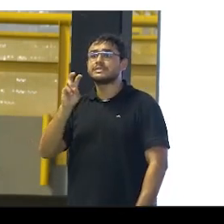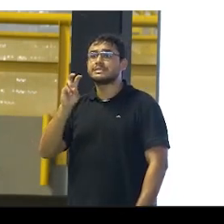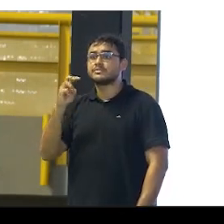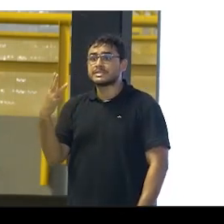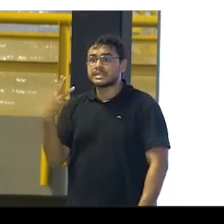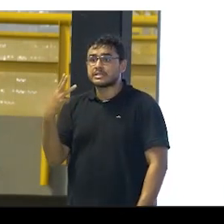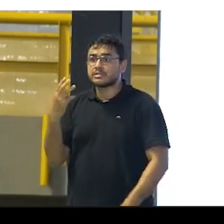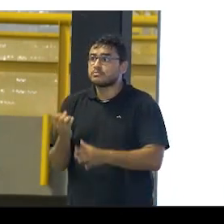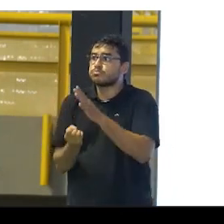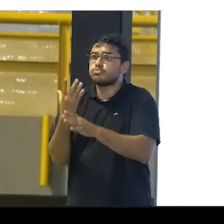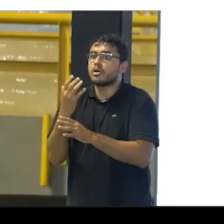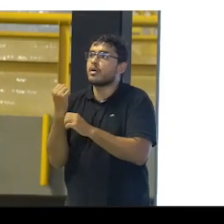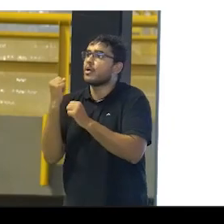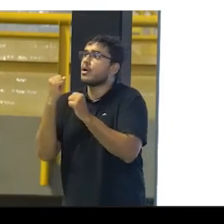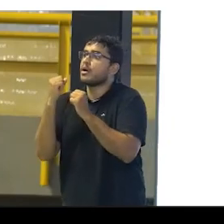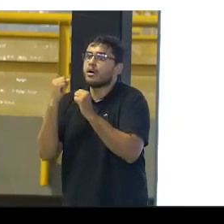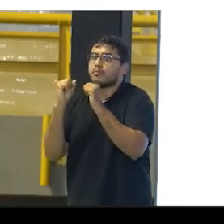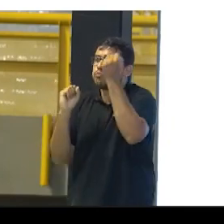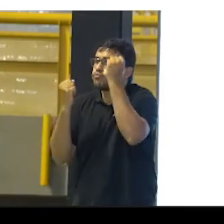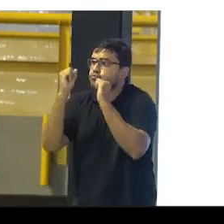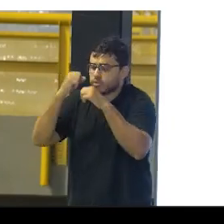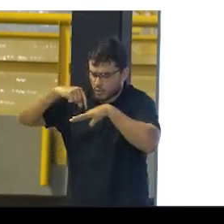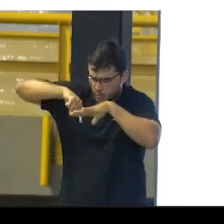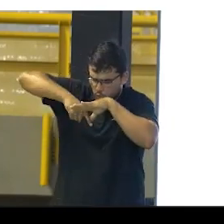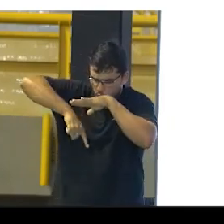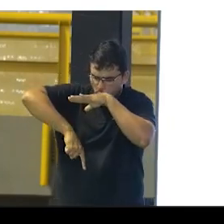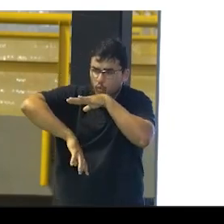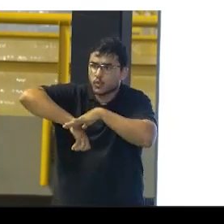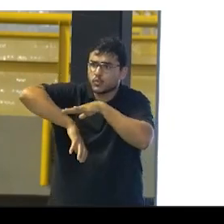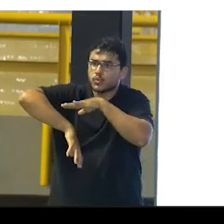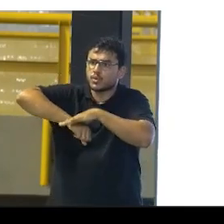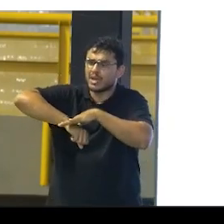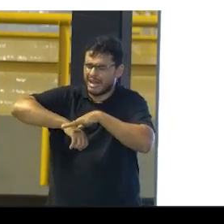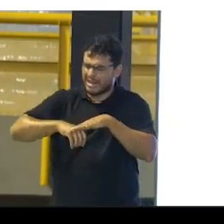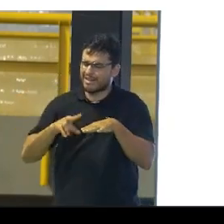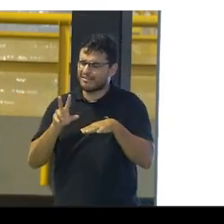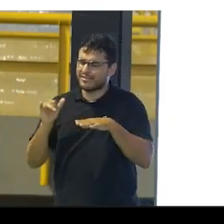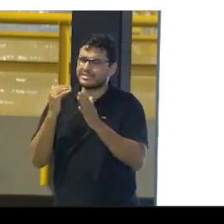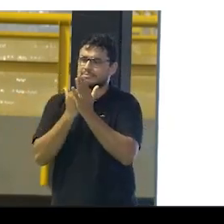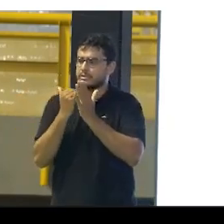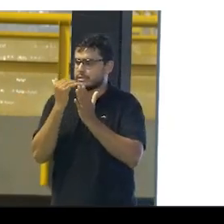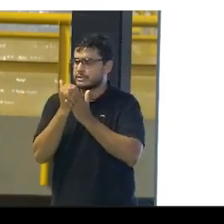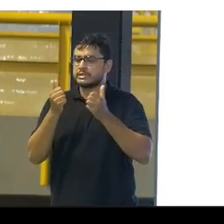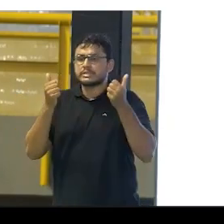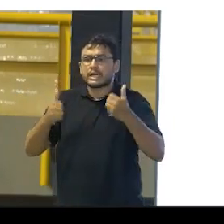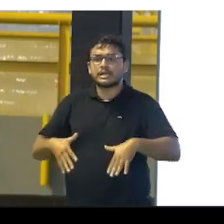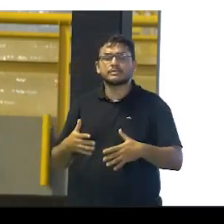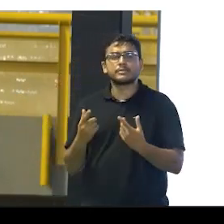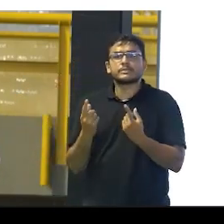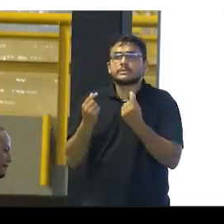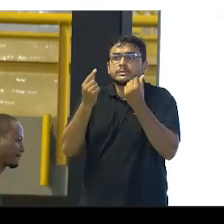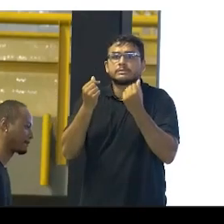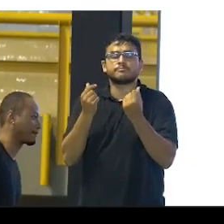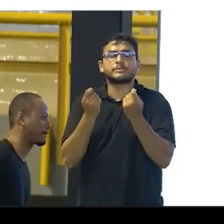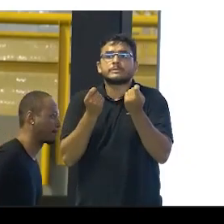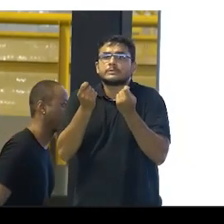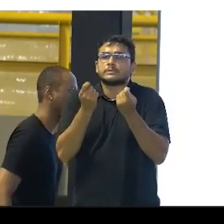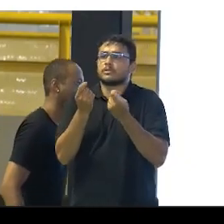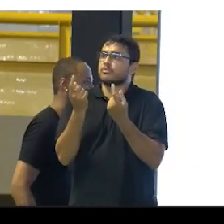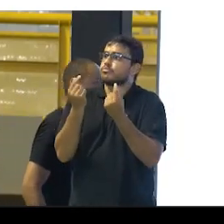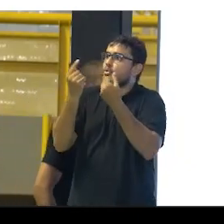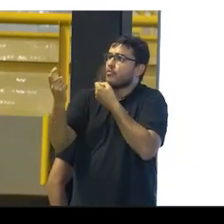Porque, no frigir das contas, você gastava e não tinha retorno. Se gastava 10,